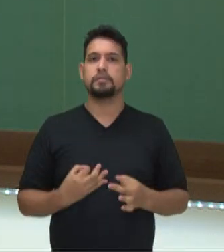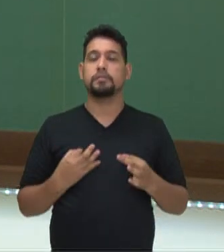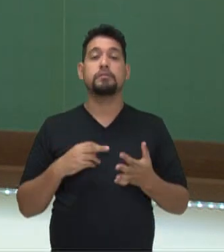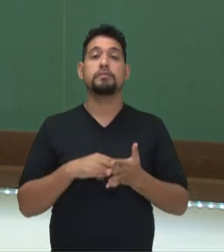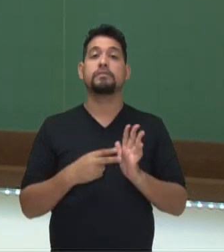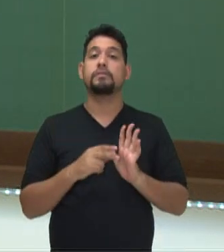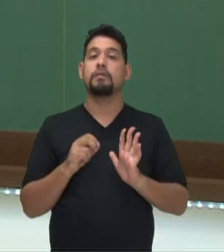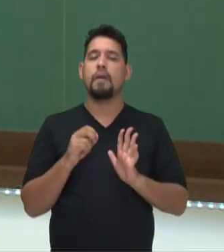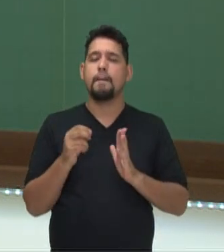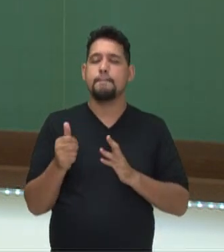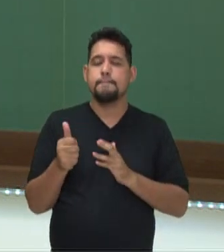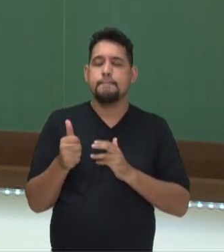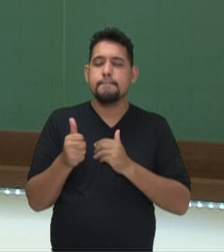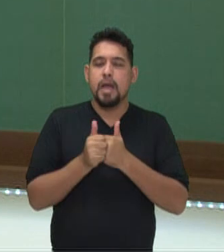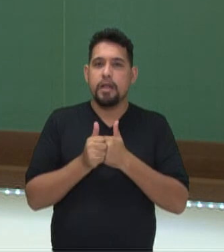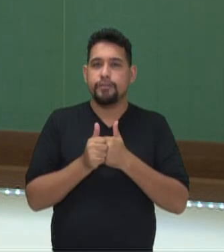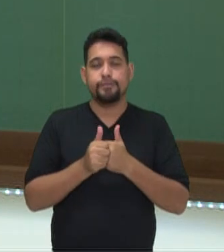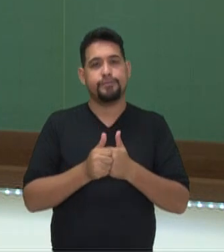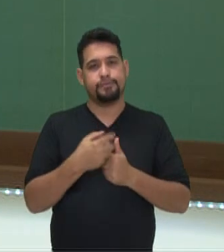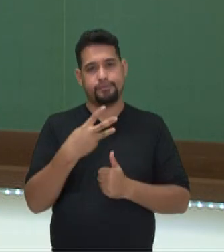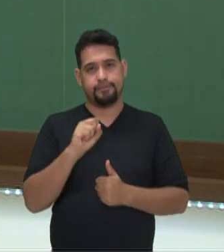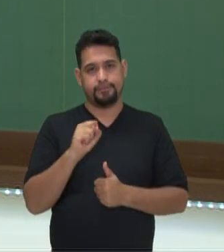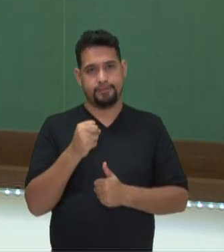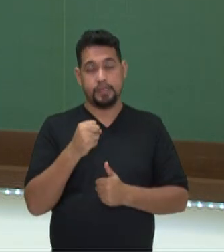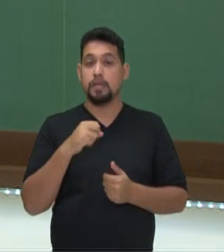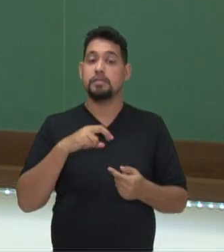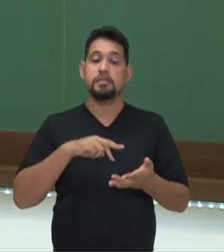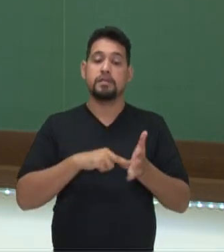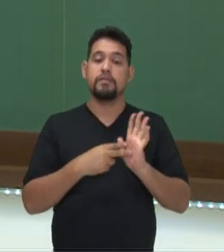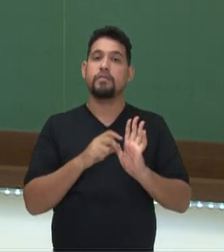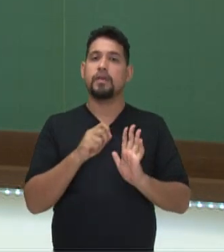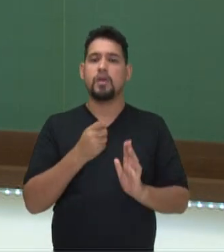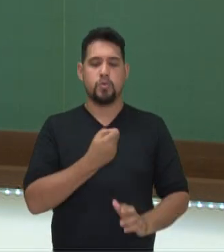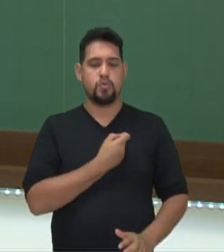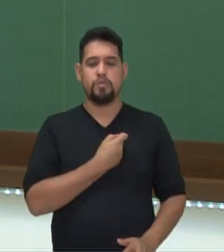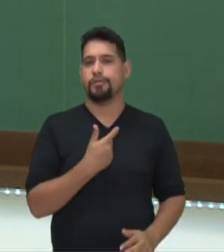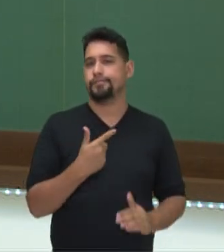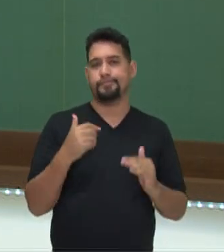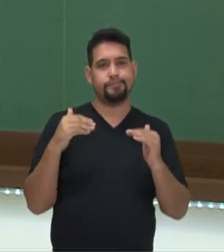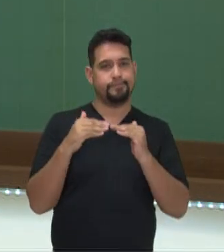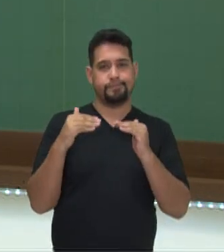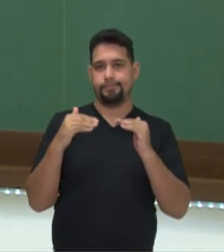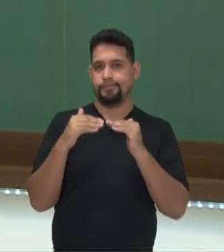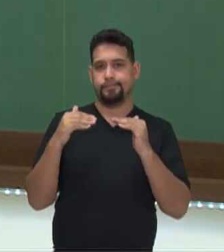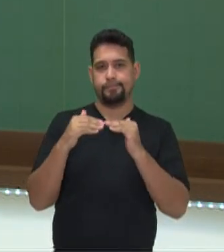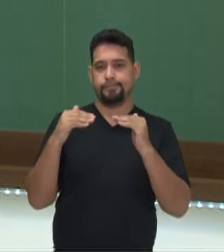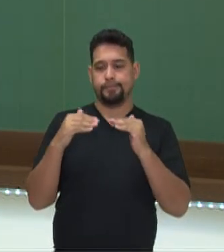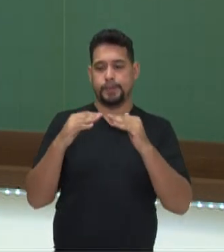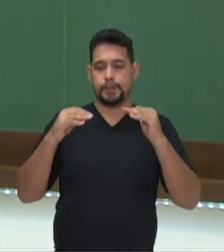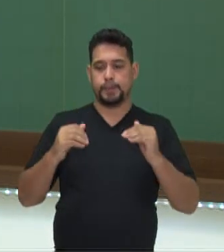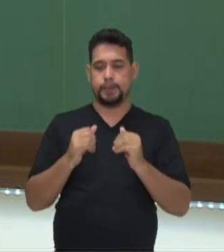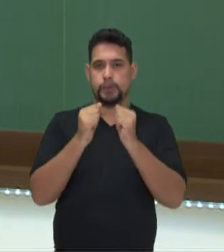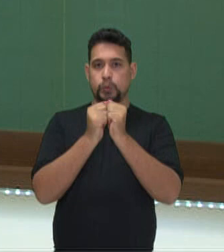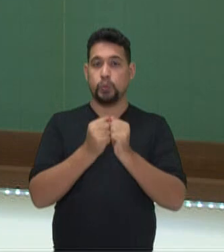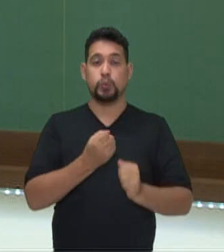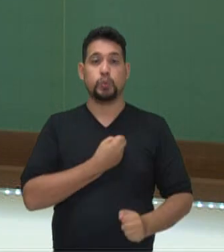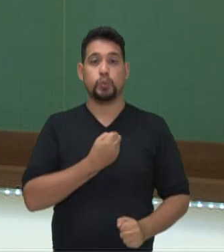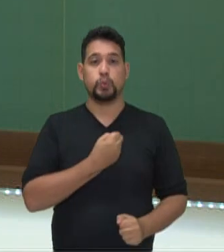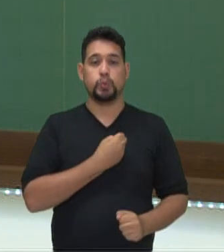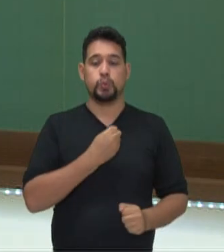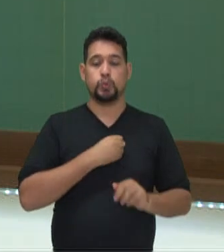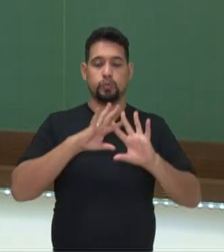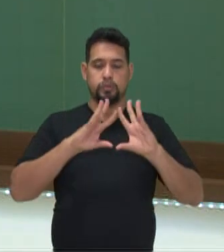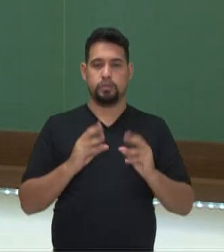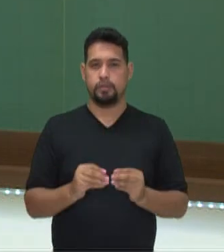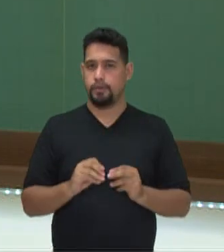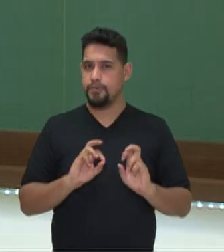se aproximar do 38. Mas são números que não fazem parte do conjunto dos números